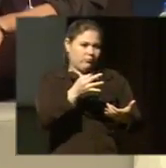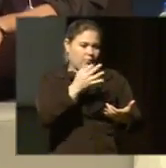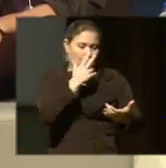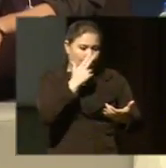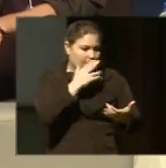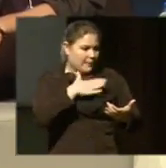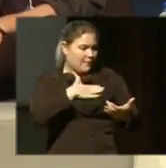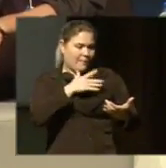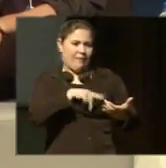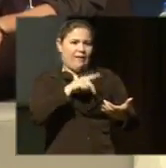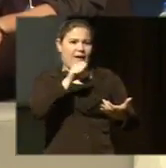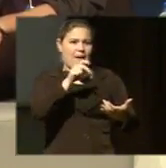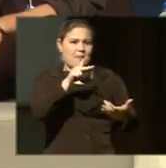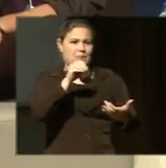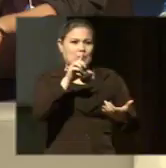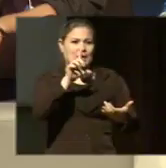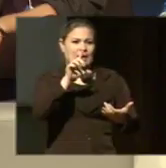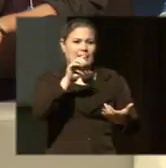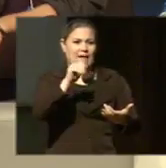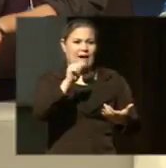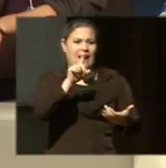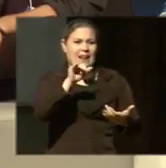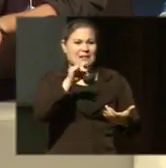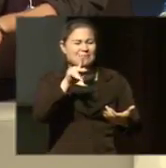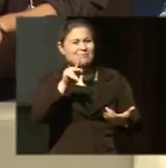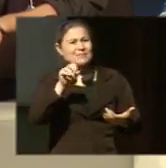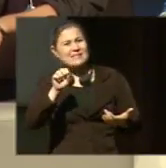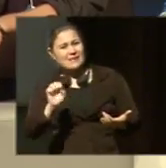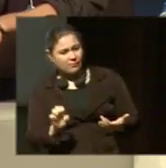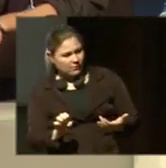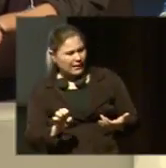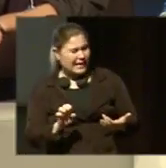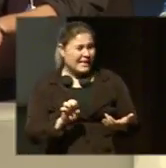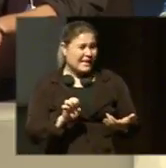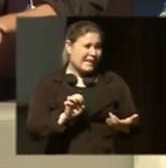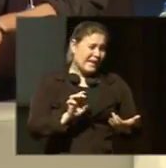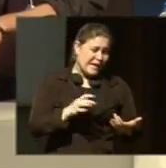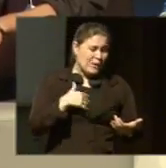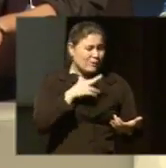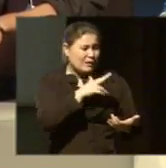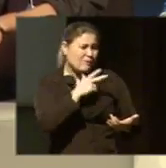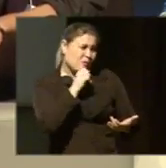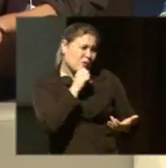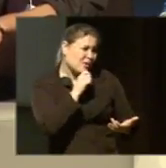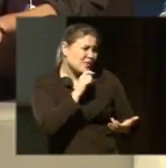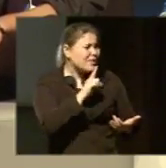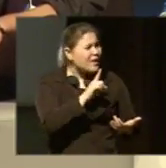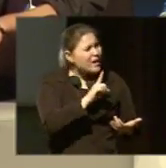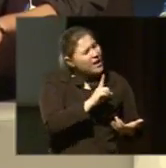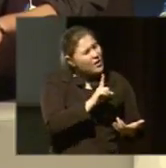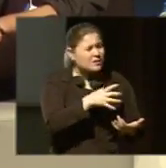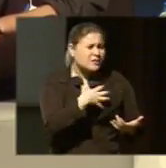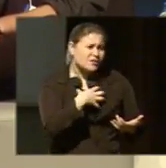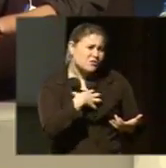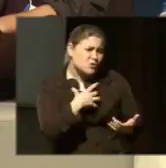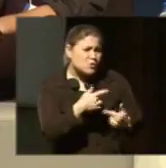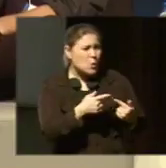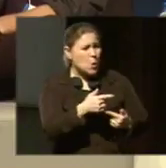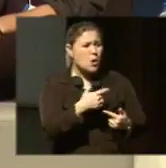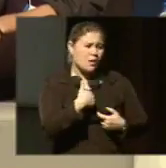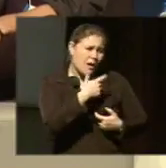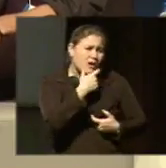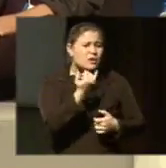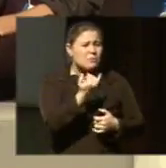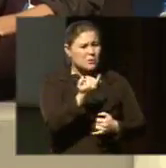apocalipse. Falei pro avô, não é assim, vô, não, também não é assim que funciona, a internet é necessário. Não sei o que, não sei o que,